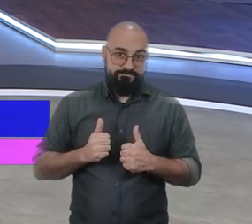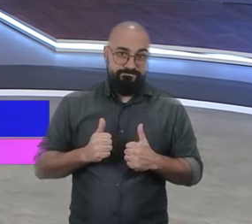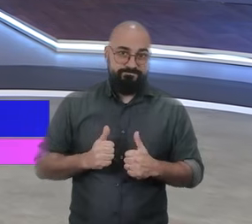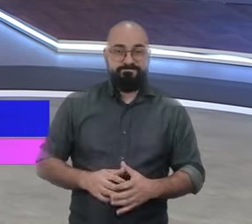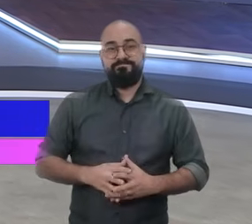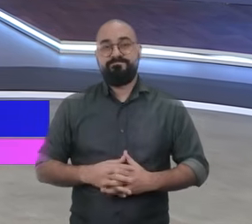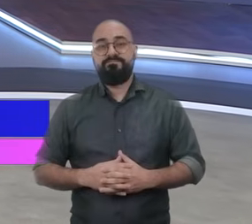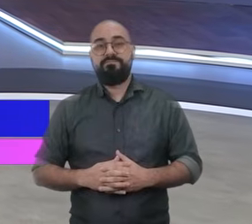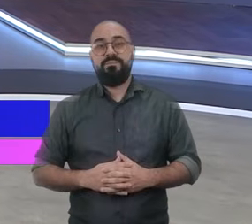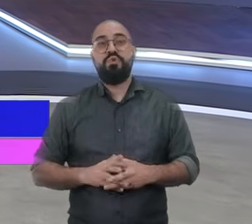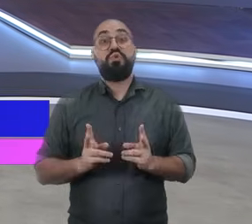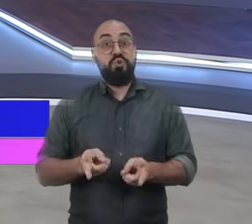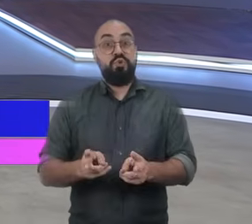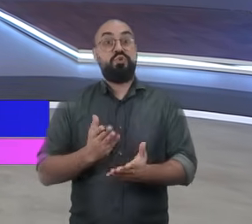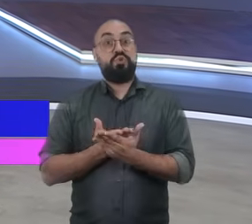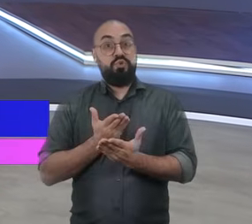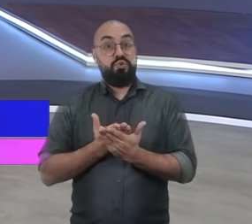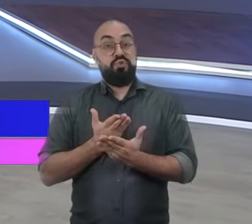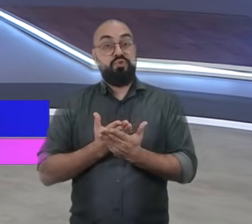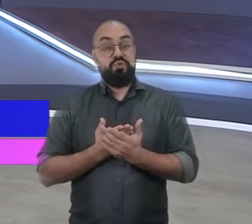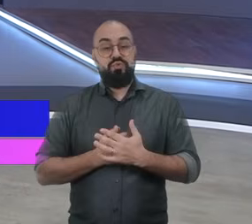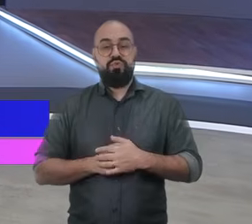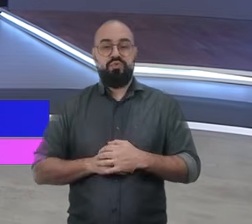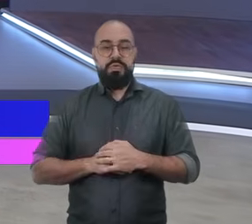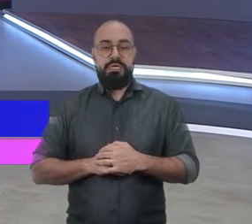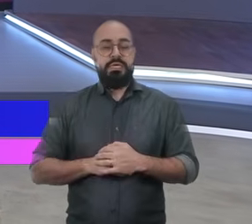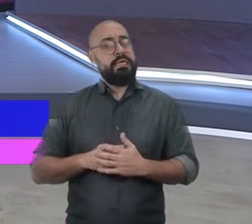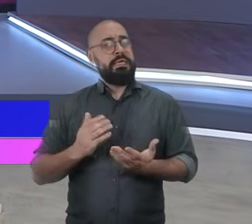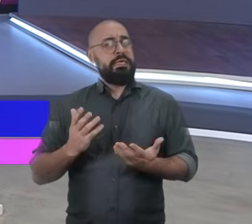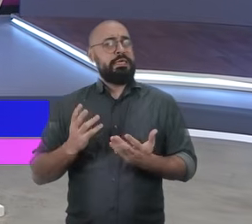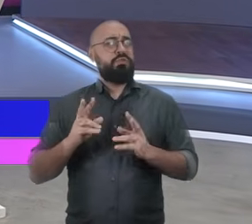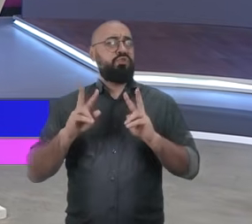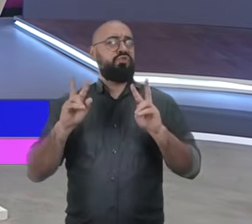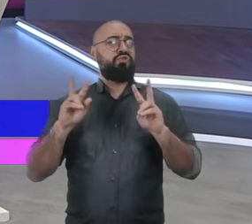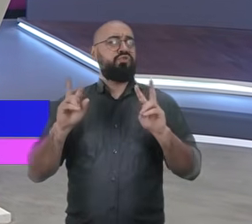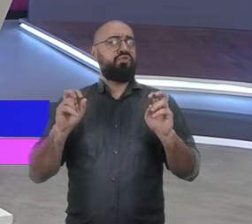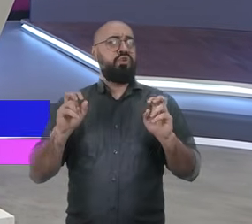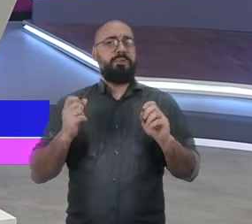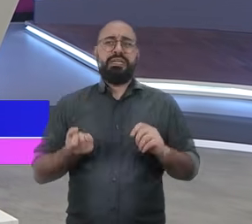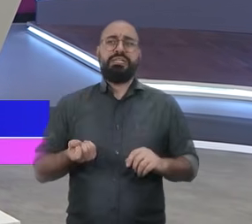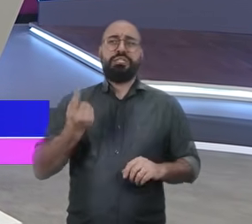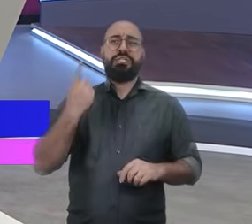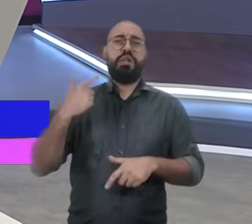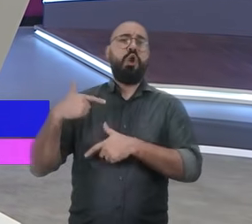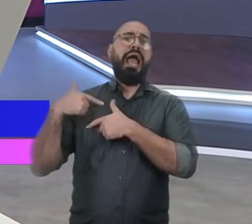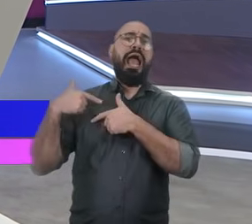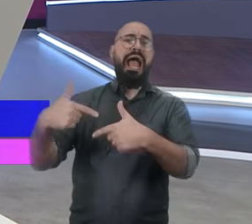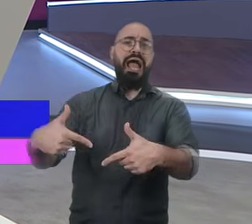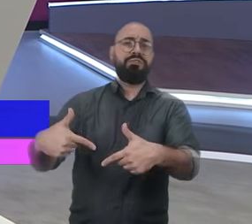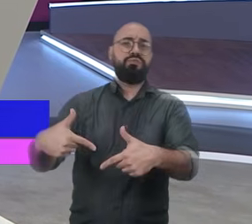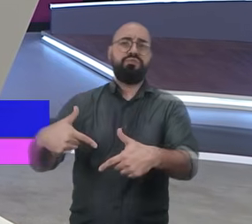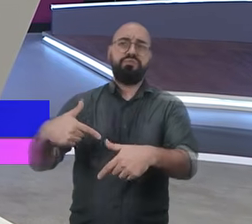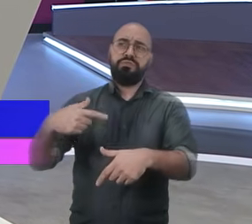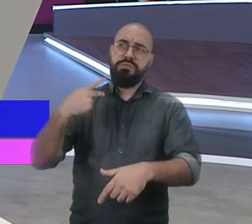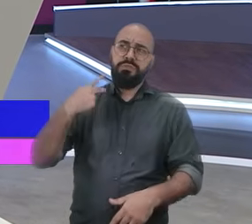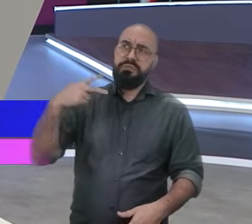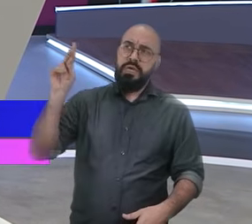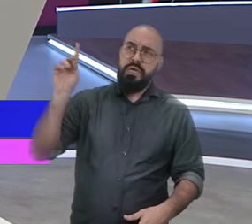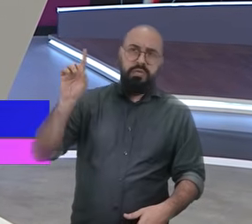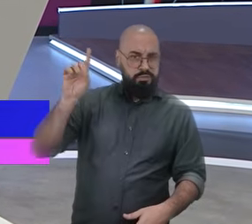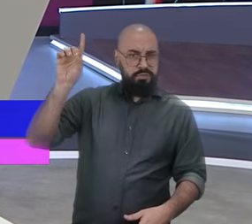Seguindo adiante em nosso estudo, quando falamos sobre o estranho ato de Deus,